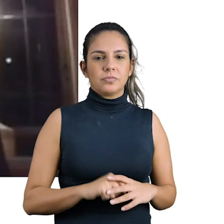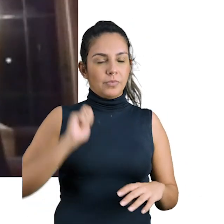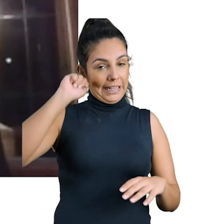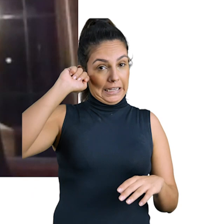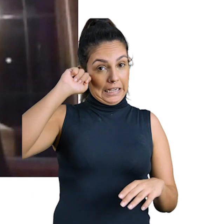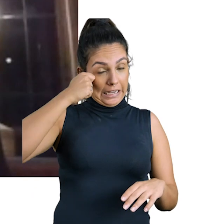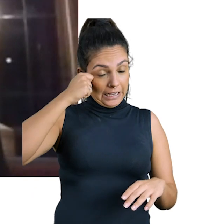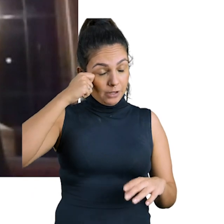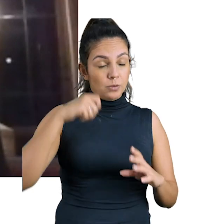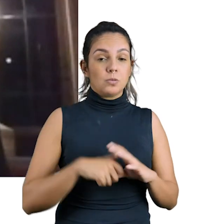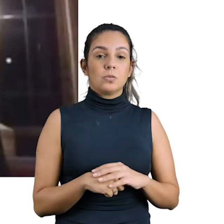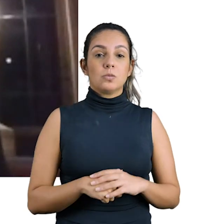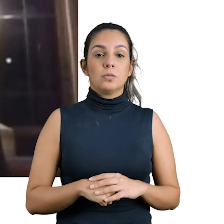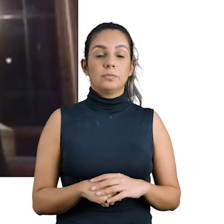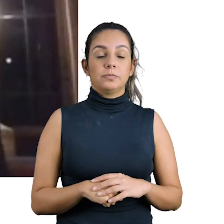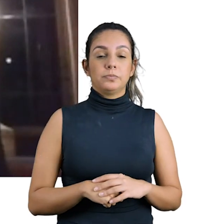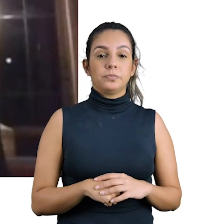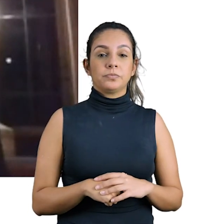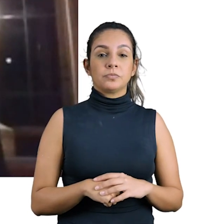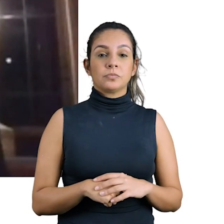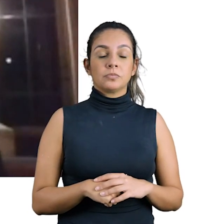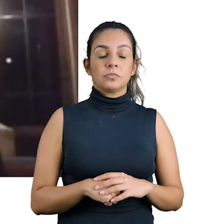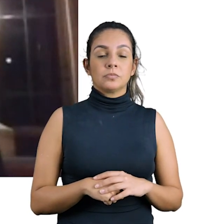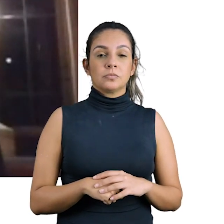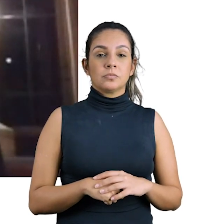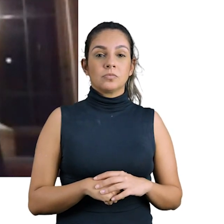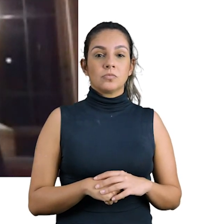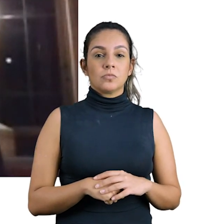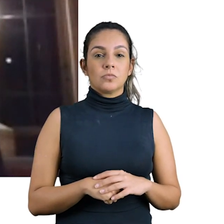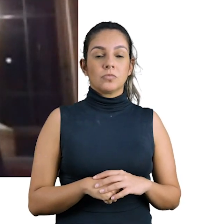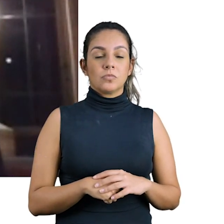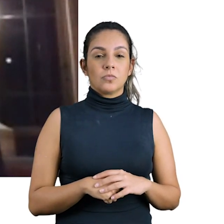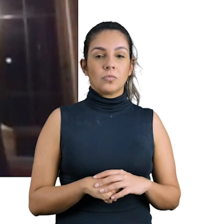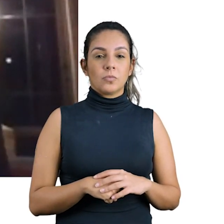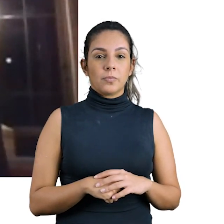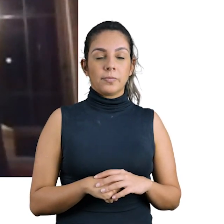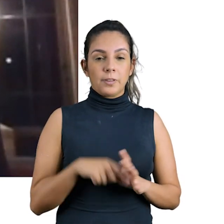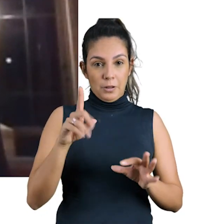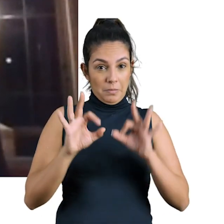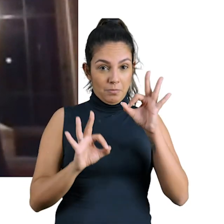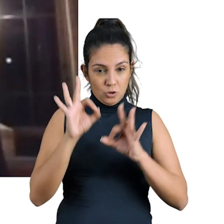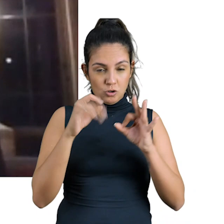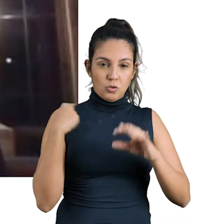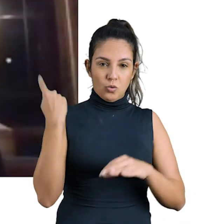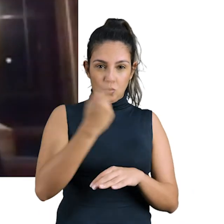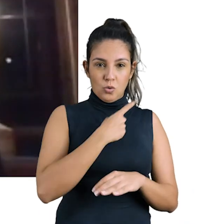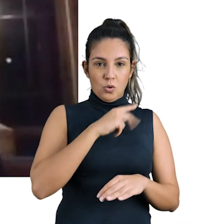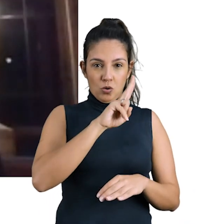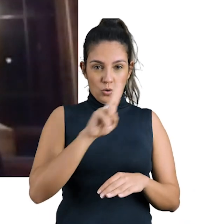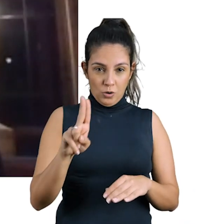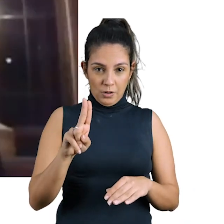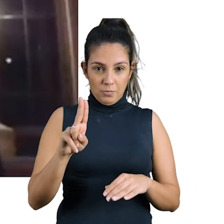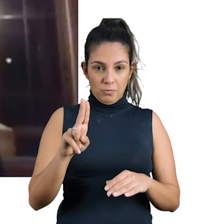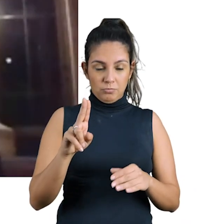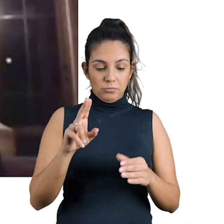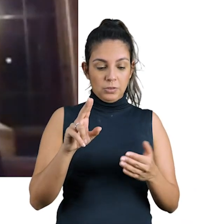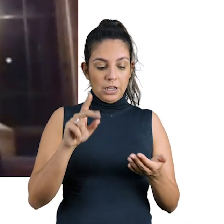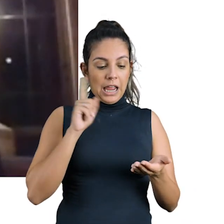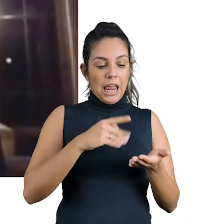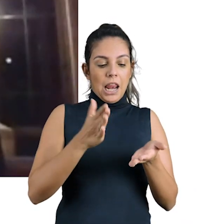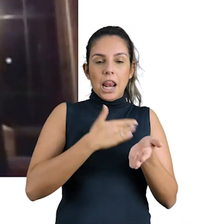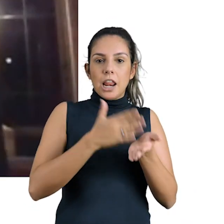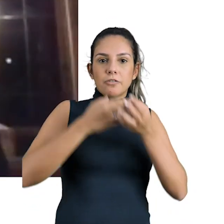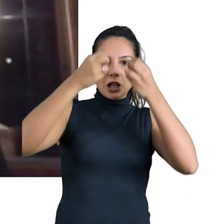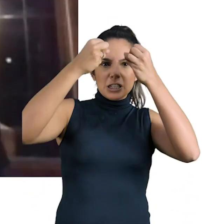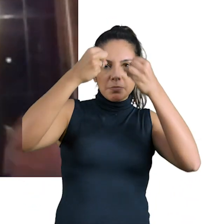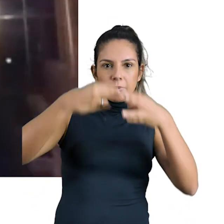grande importância. A gente está fazendo esse projeto que nós chamamos de Enciclopédia Negra, que